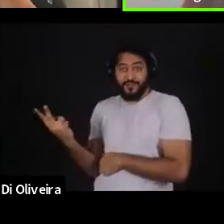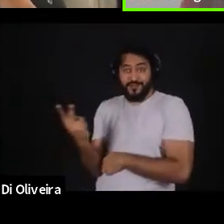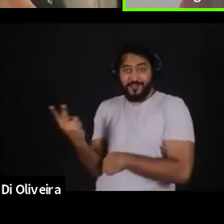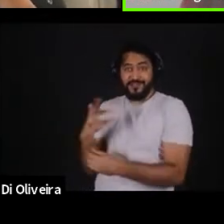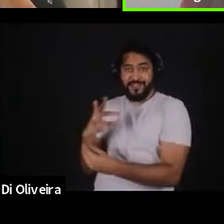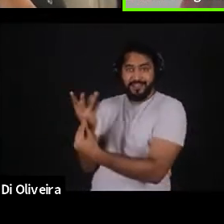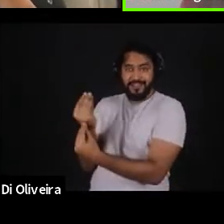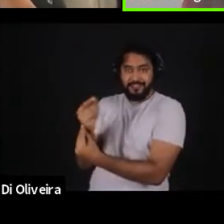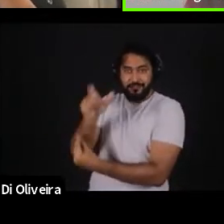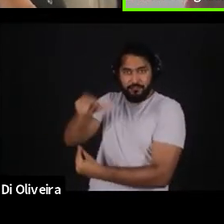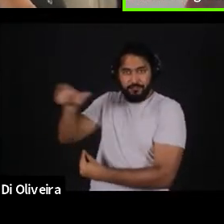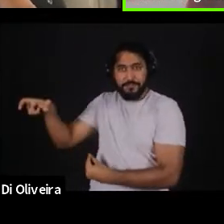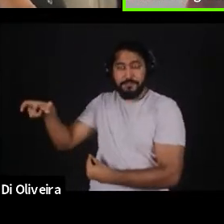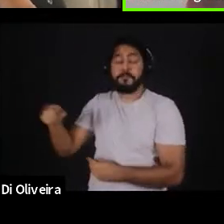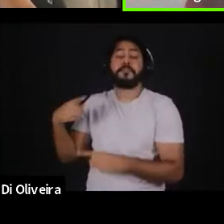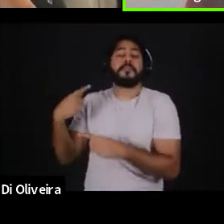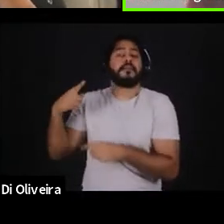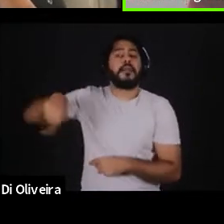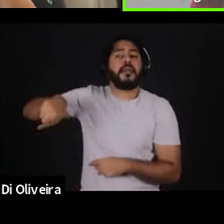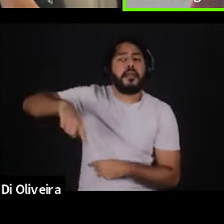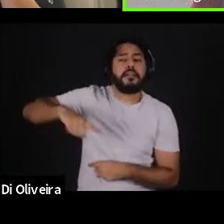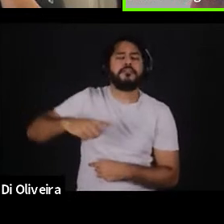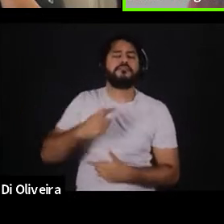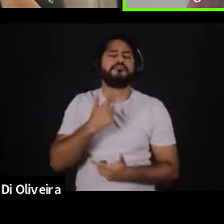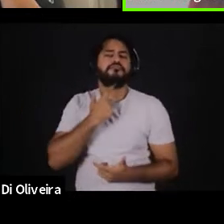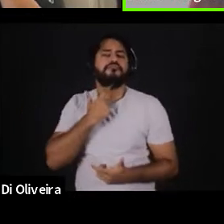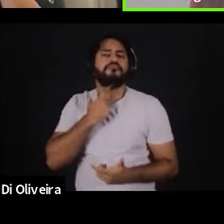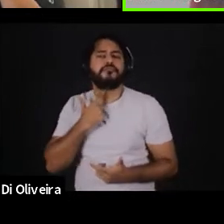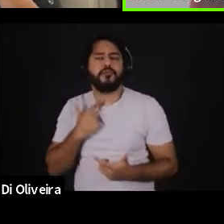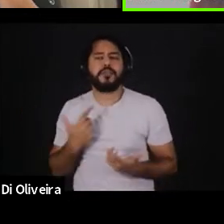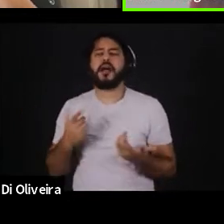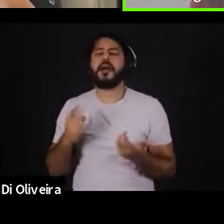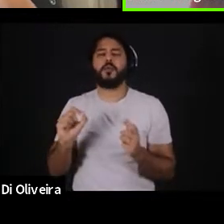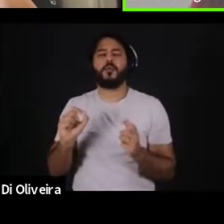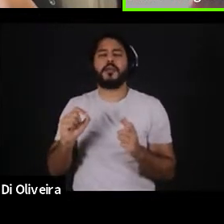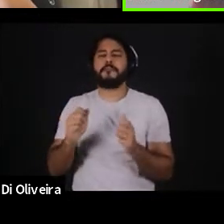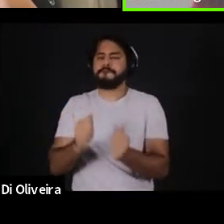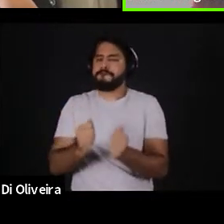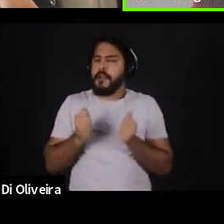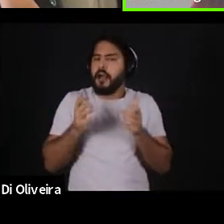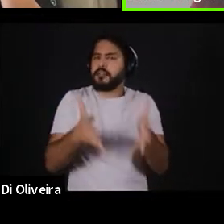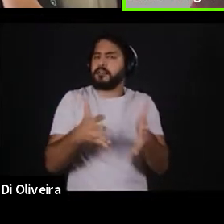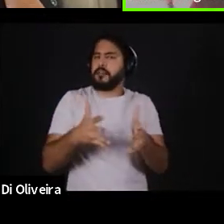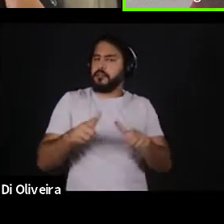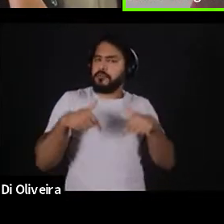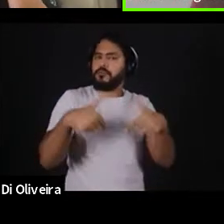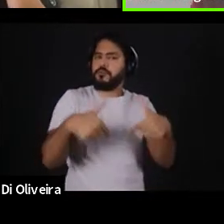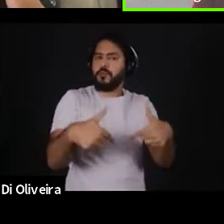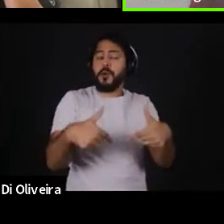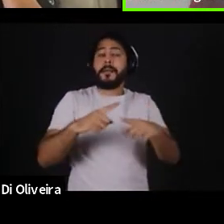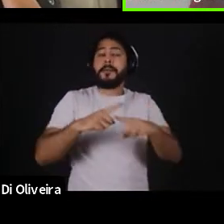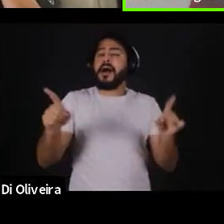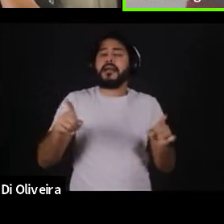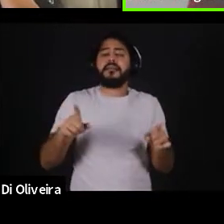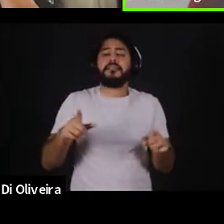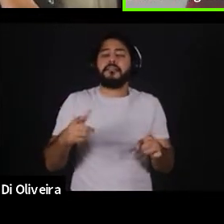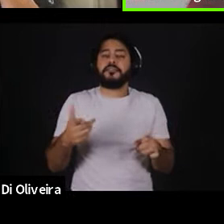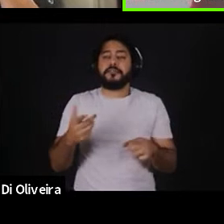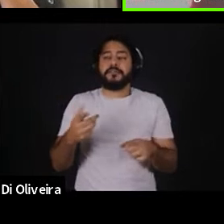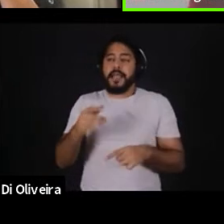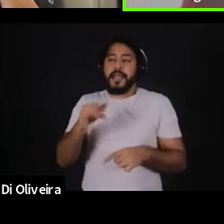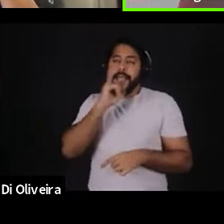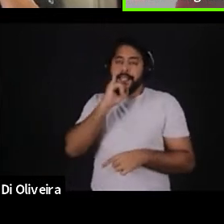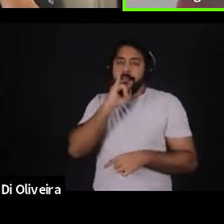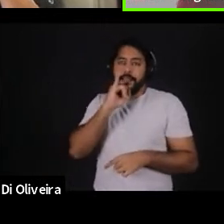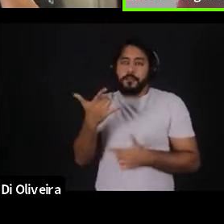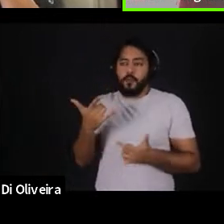desejo de instaurar, de alguma forma, a ação a partir de uma não localidade, eu acho que essa